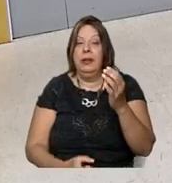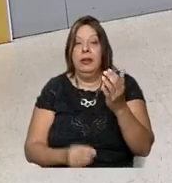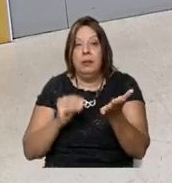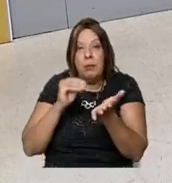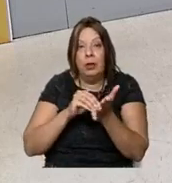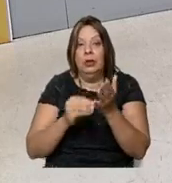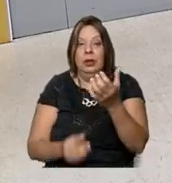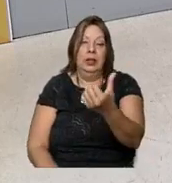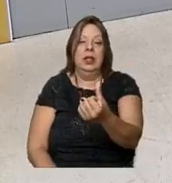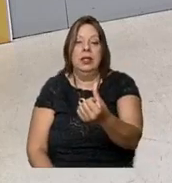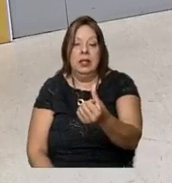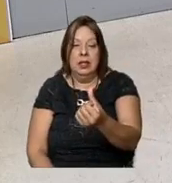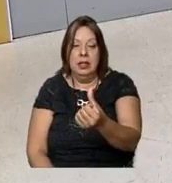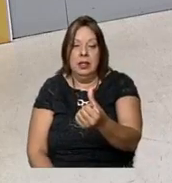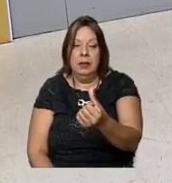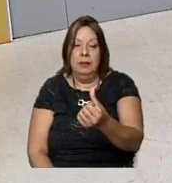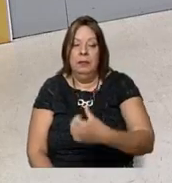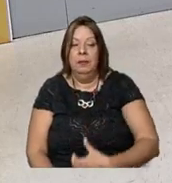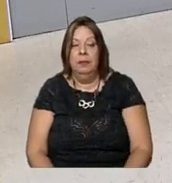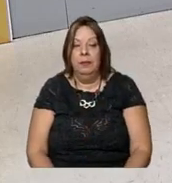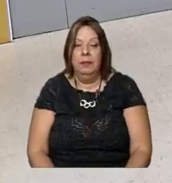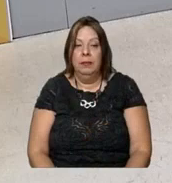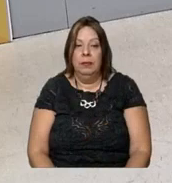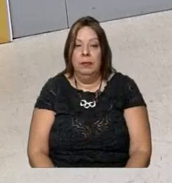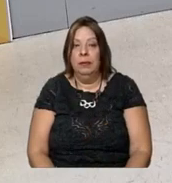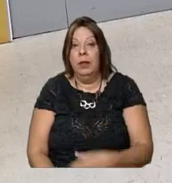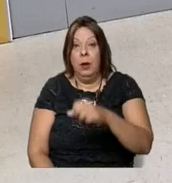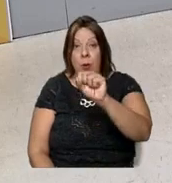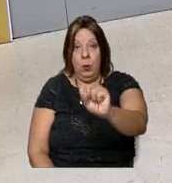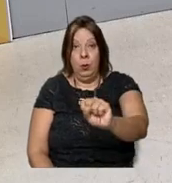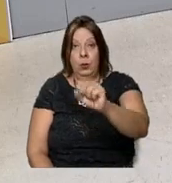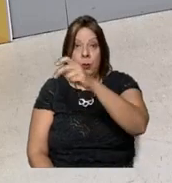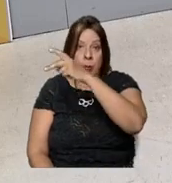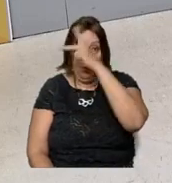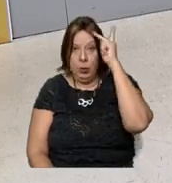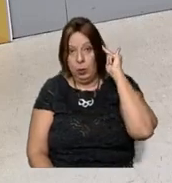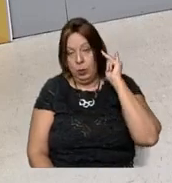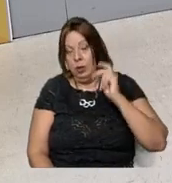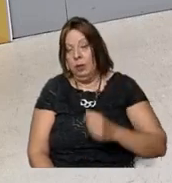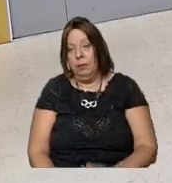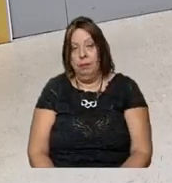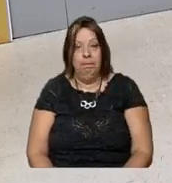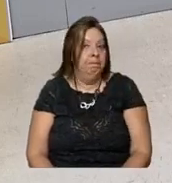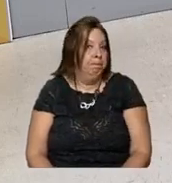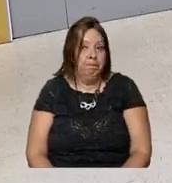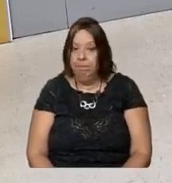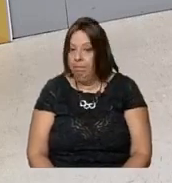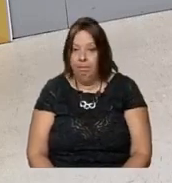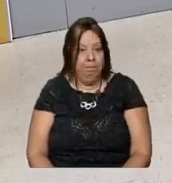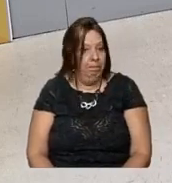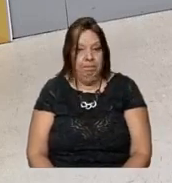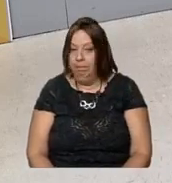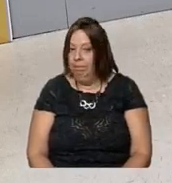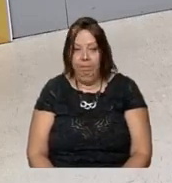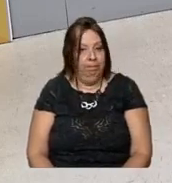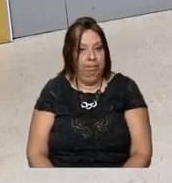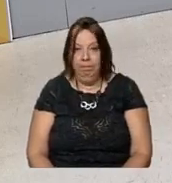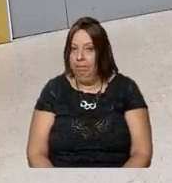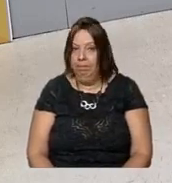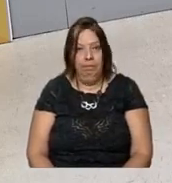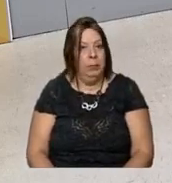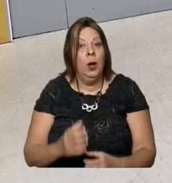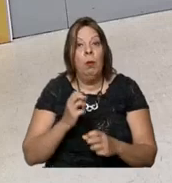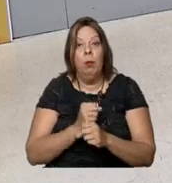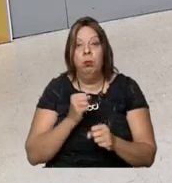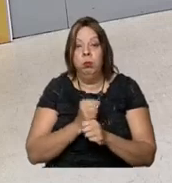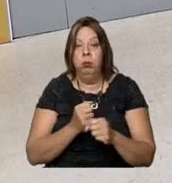6. 6. Oito títulos na espera, a bolinha de número 6 não decidiu, já são 34 bolas chamadas,